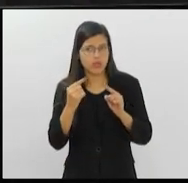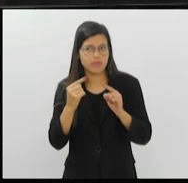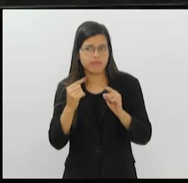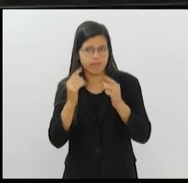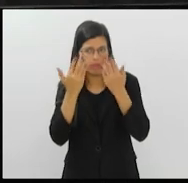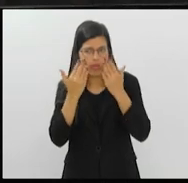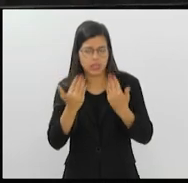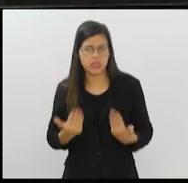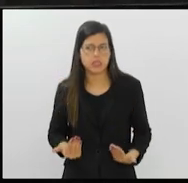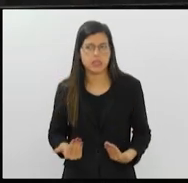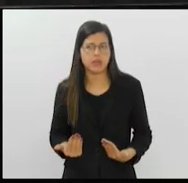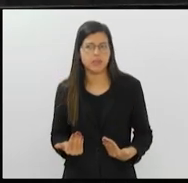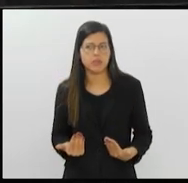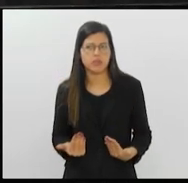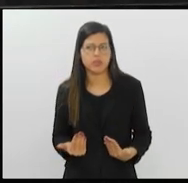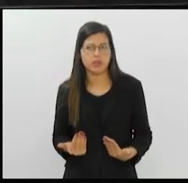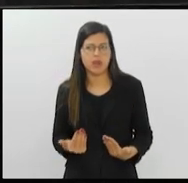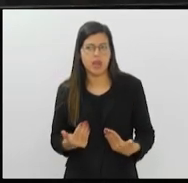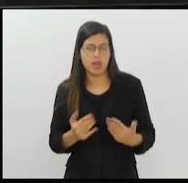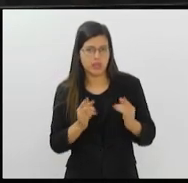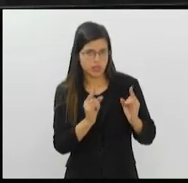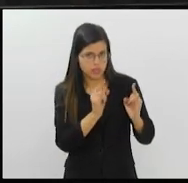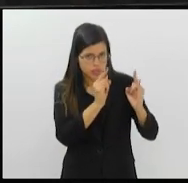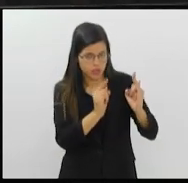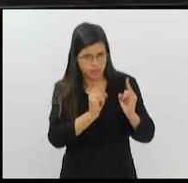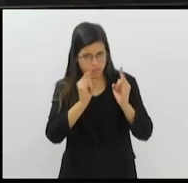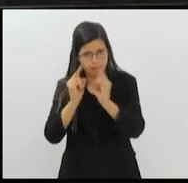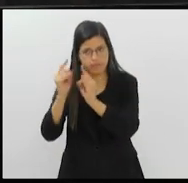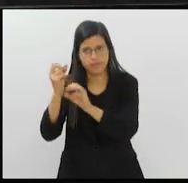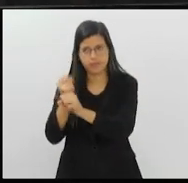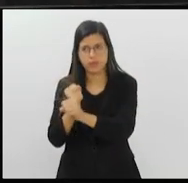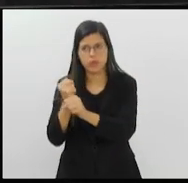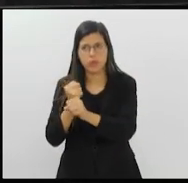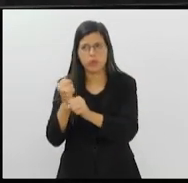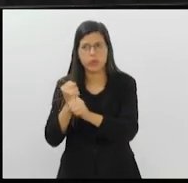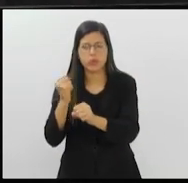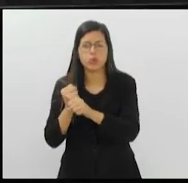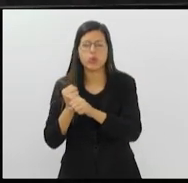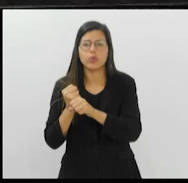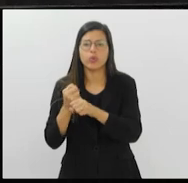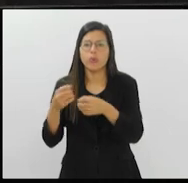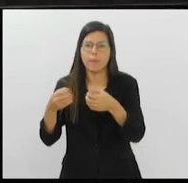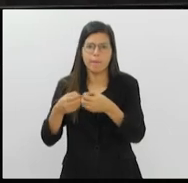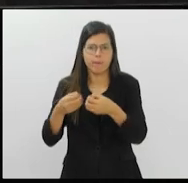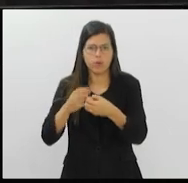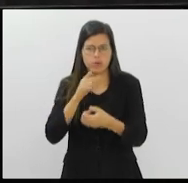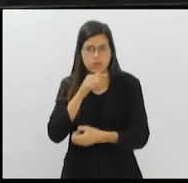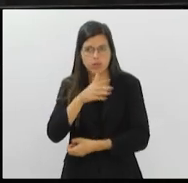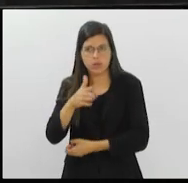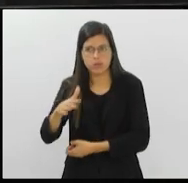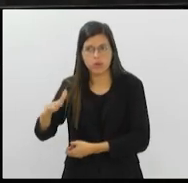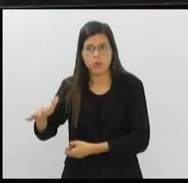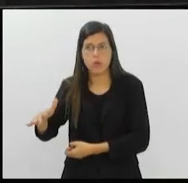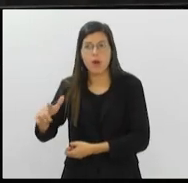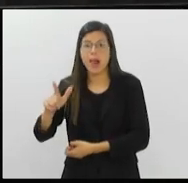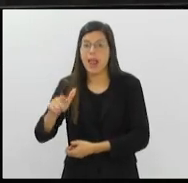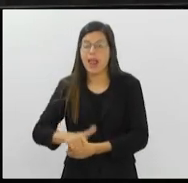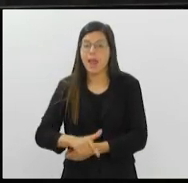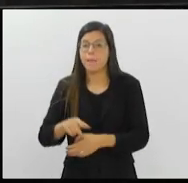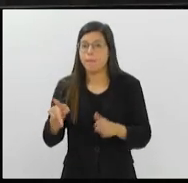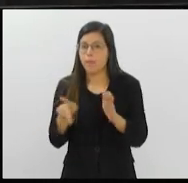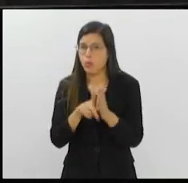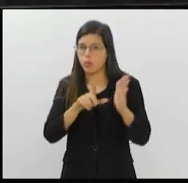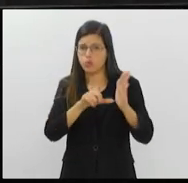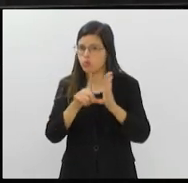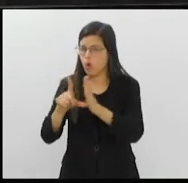feito, esses empreendimentos que seriam construídos ali na faixa marginal da Lagoa seriam empreendimentos comerciais e